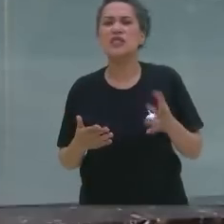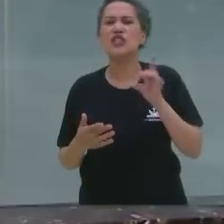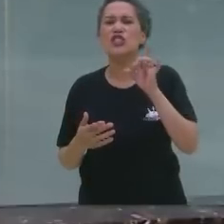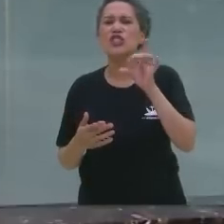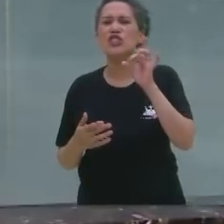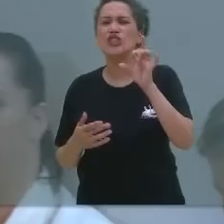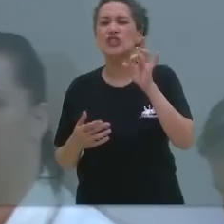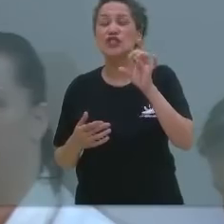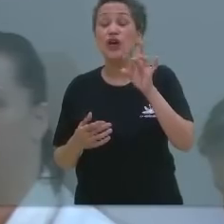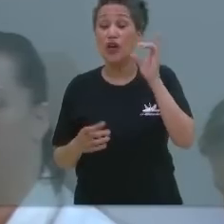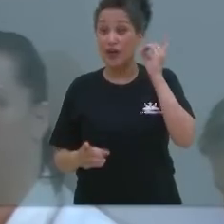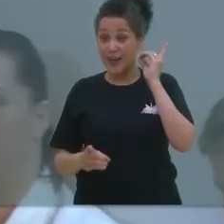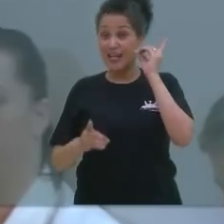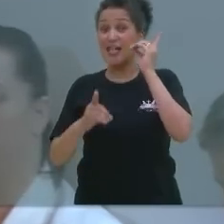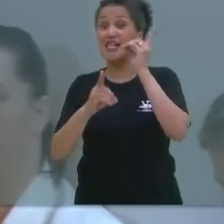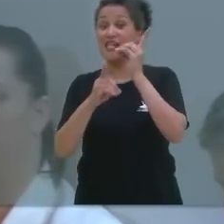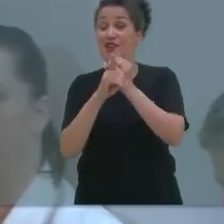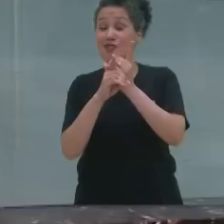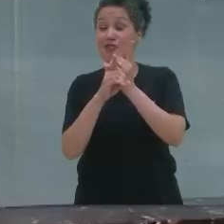e se satisfaz